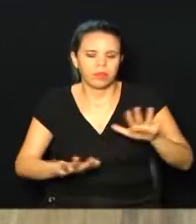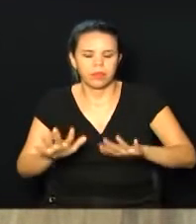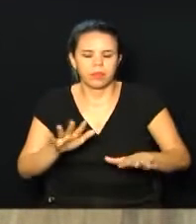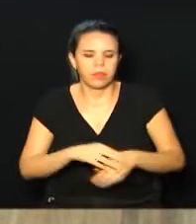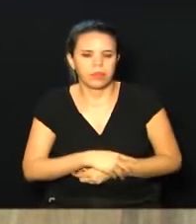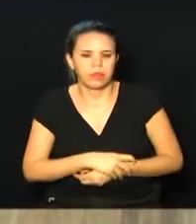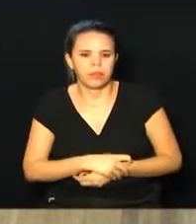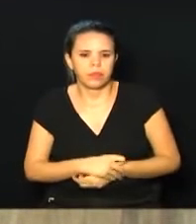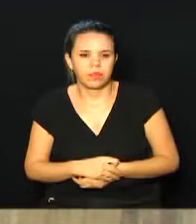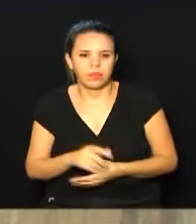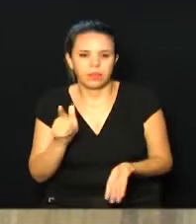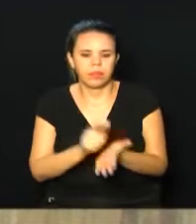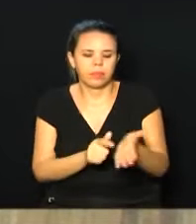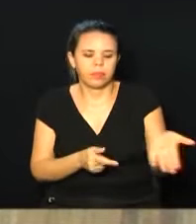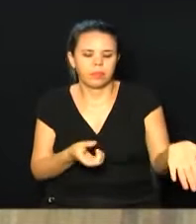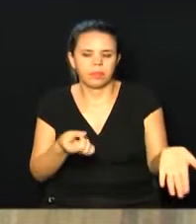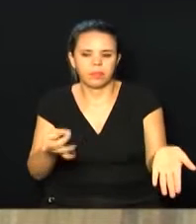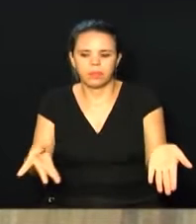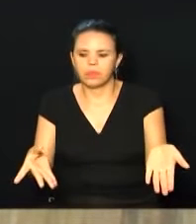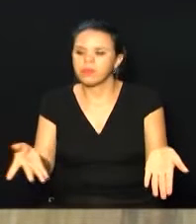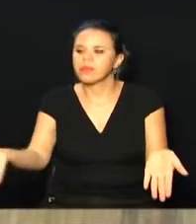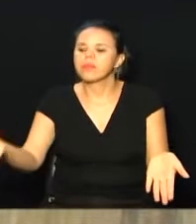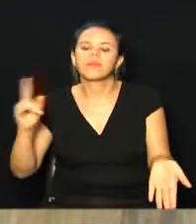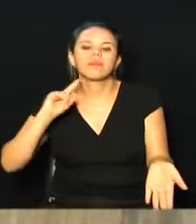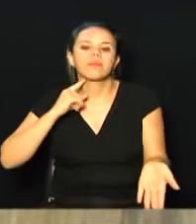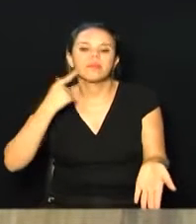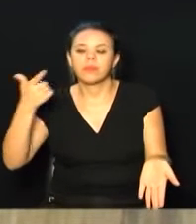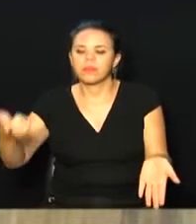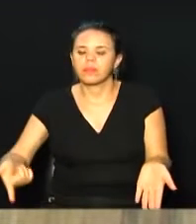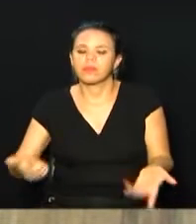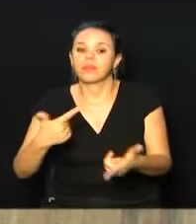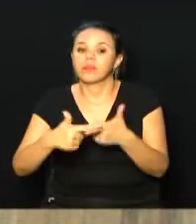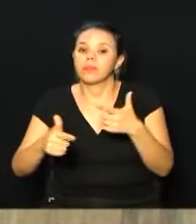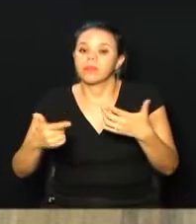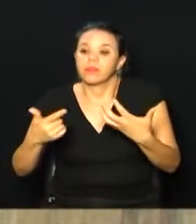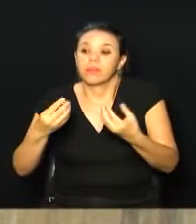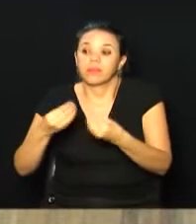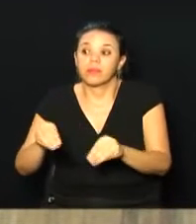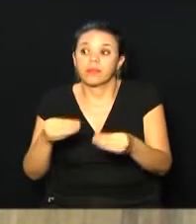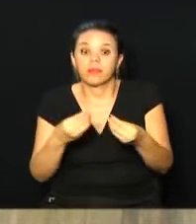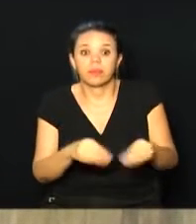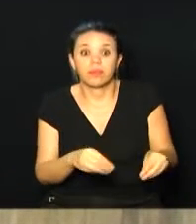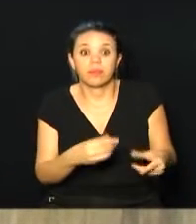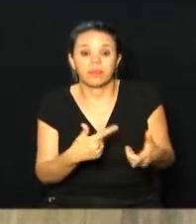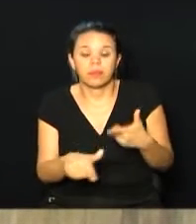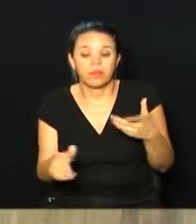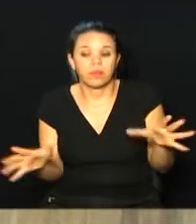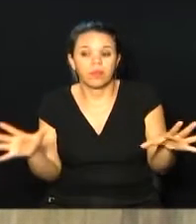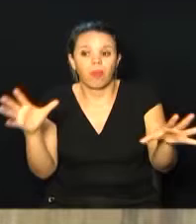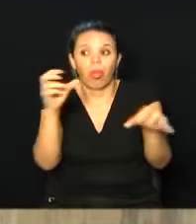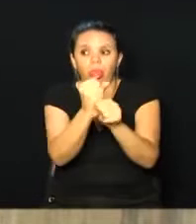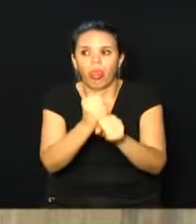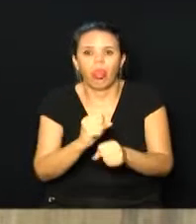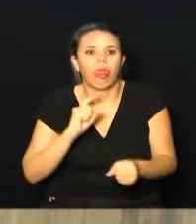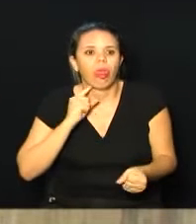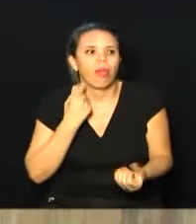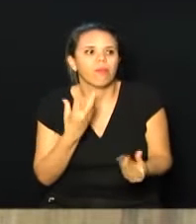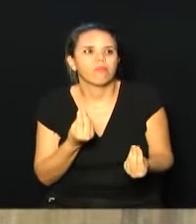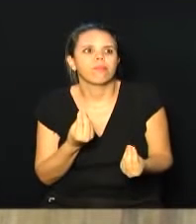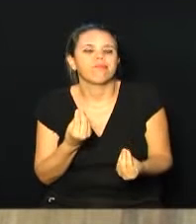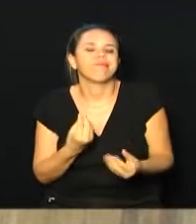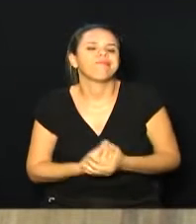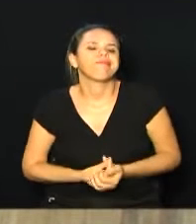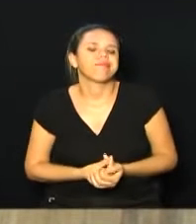olha, esse papelzinho de bala que você acaba de jogar no chão, ele tem um efeito, né, aí um efeito, digamos que